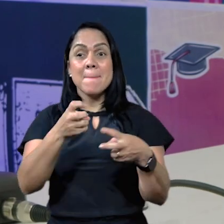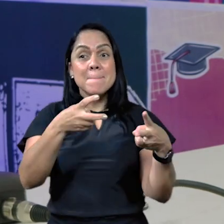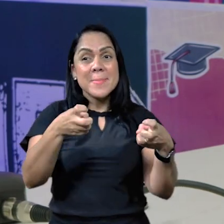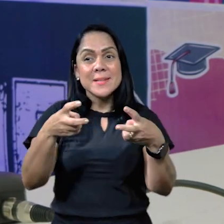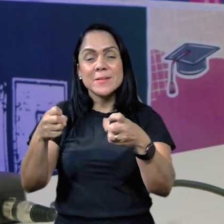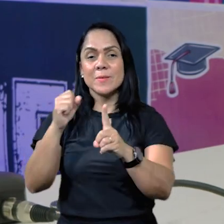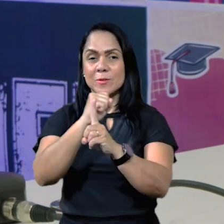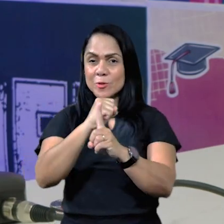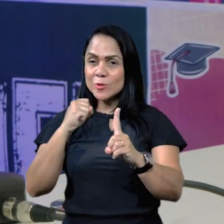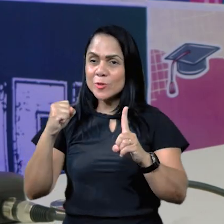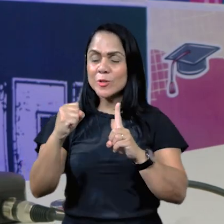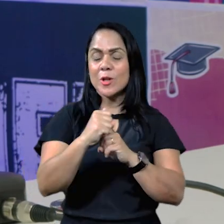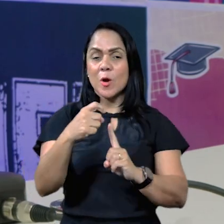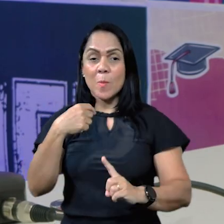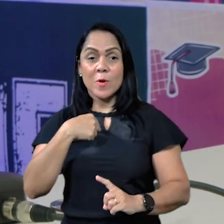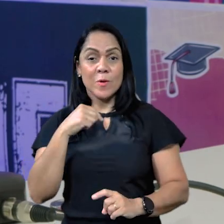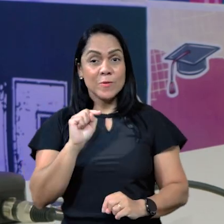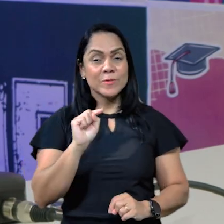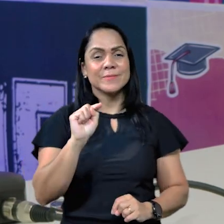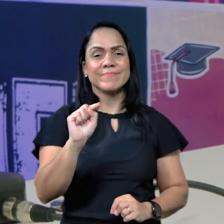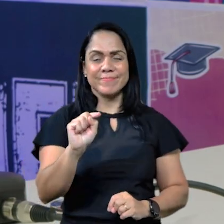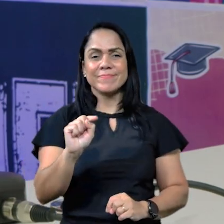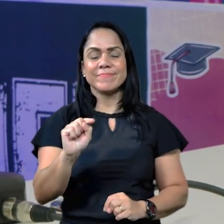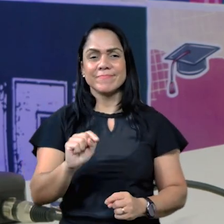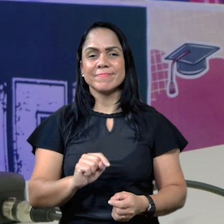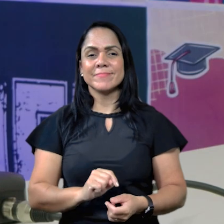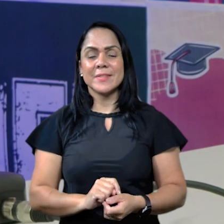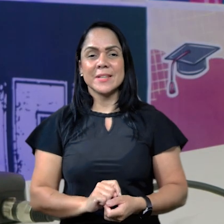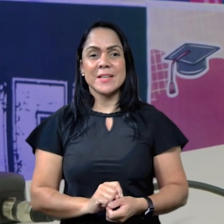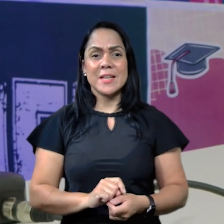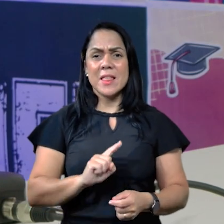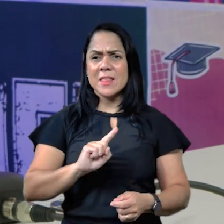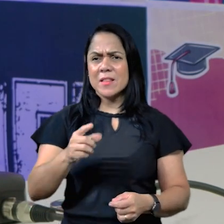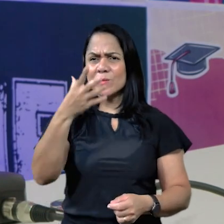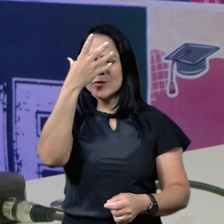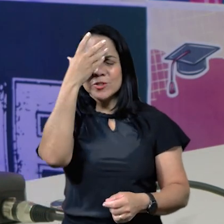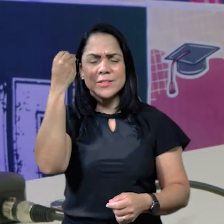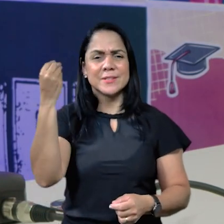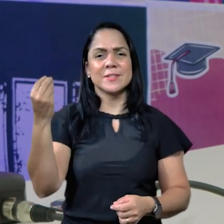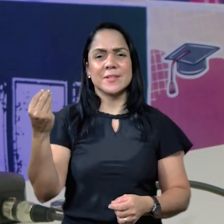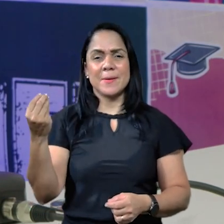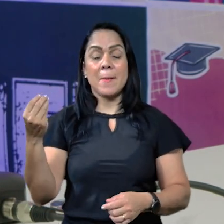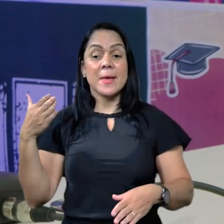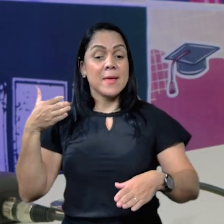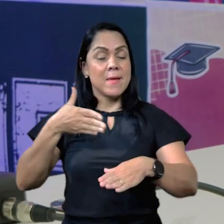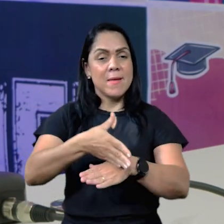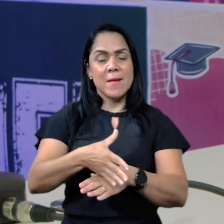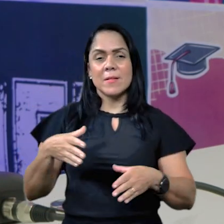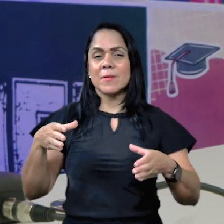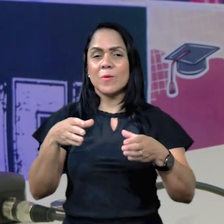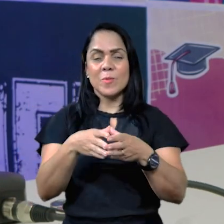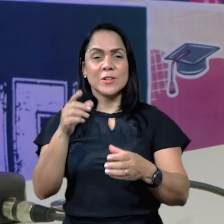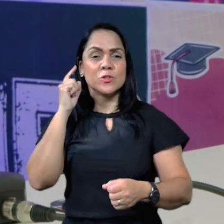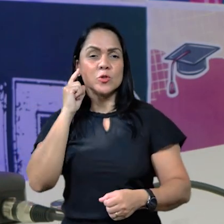um cidadão como você, como eu, e não ser esquecidos. Quem entra na comunidade